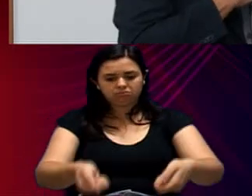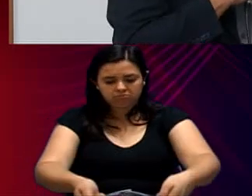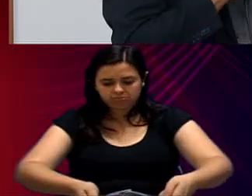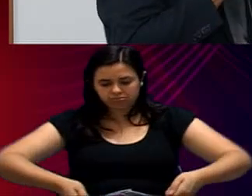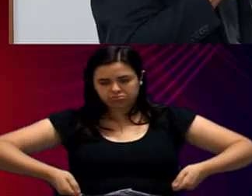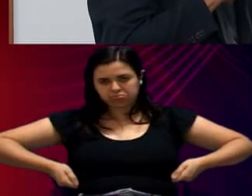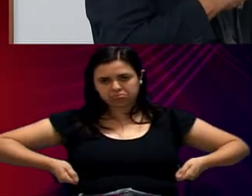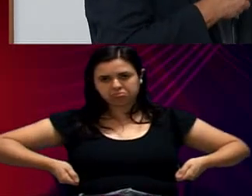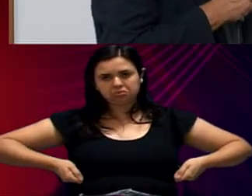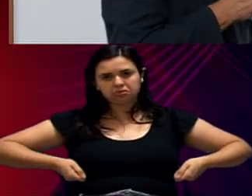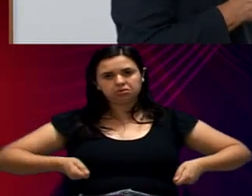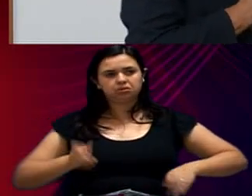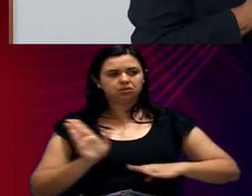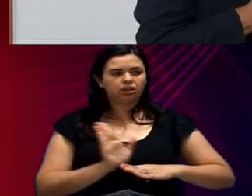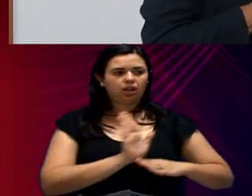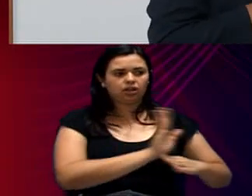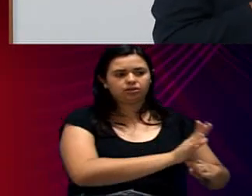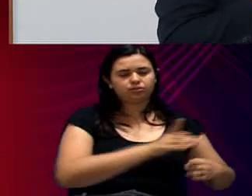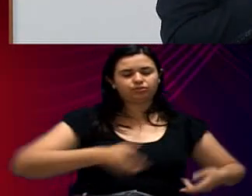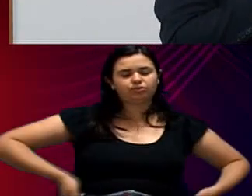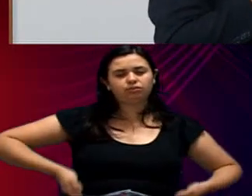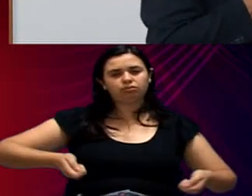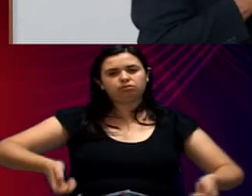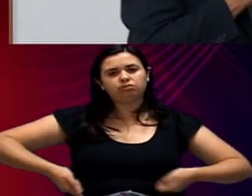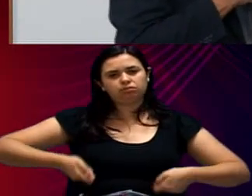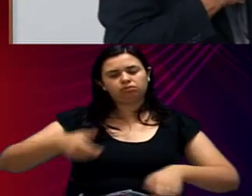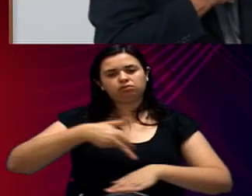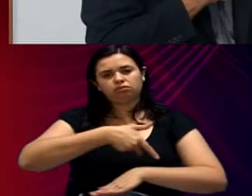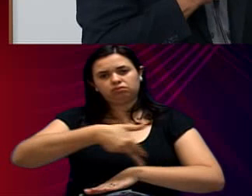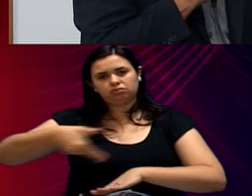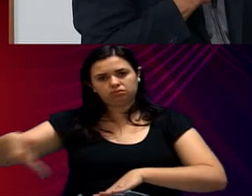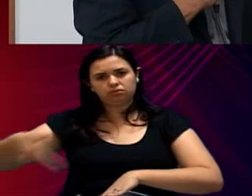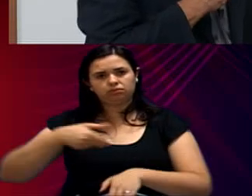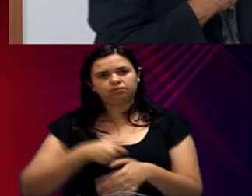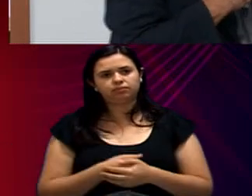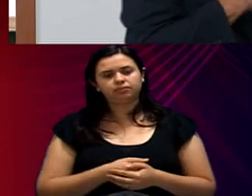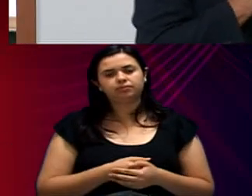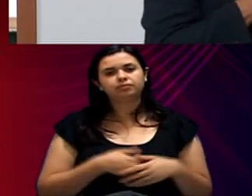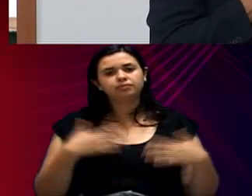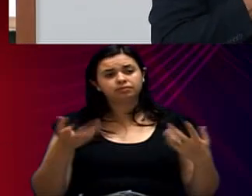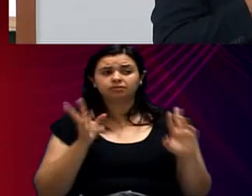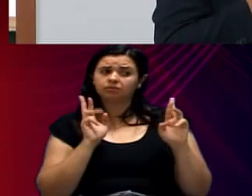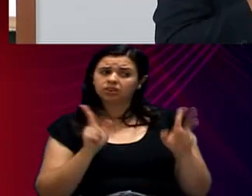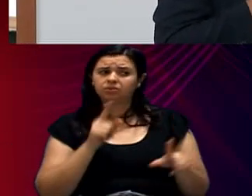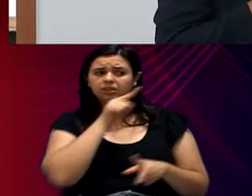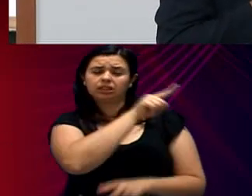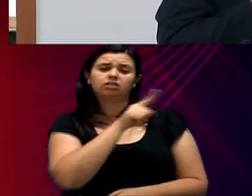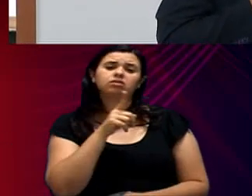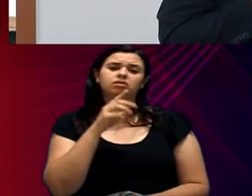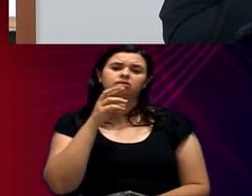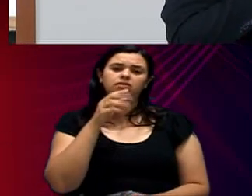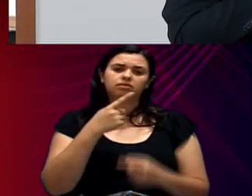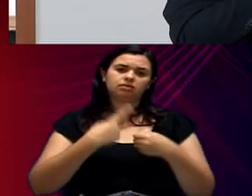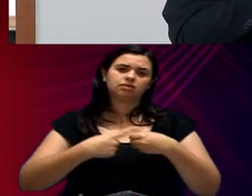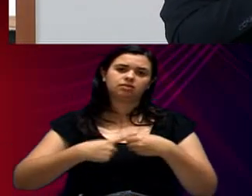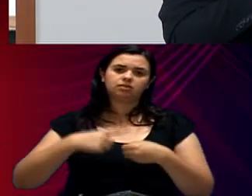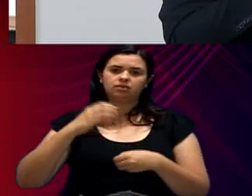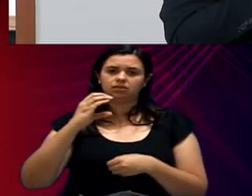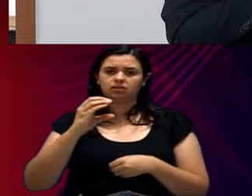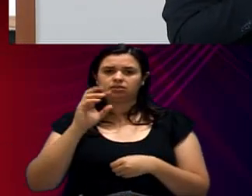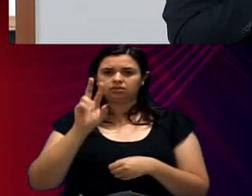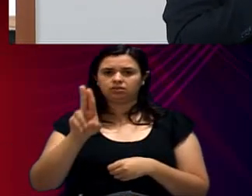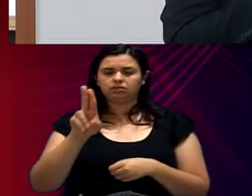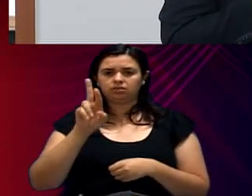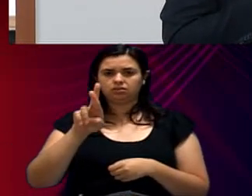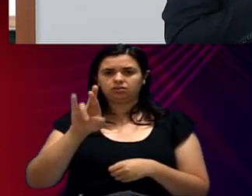a plataforma, puxa, do ônibus para ele poder adentrar o ônibus. Então, quanto tempo, isso, demora para... Então, você veja qual a diferença é grande, né? Porque é planejado lá, que nem você falou, uma